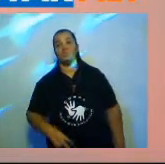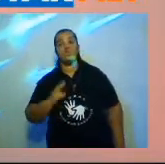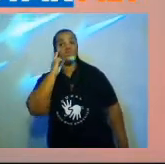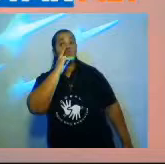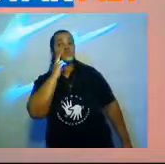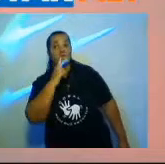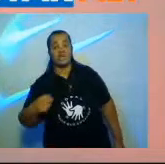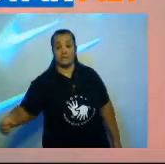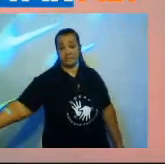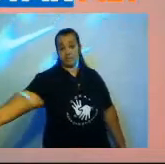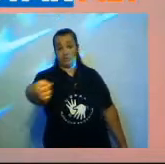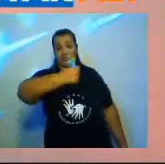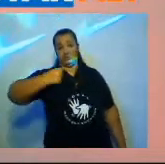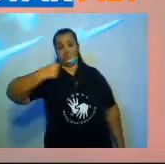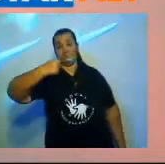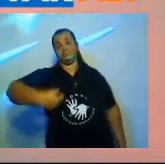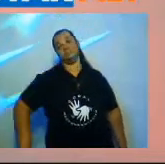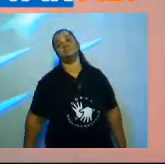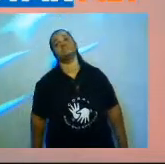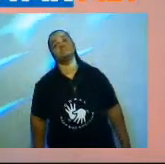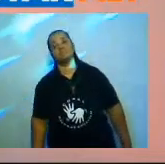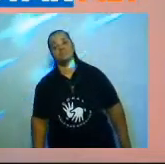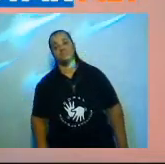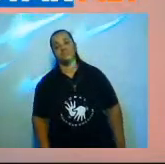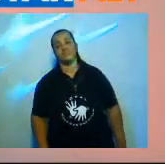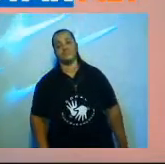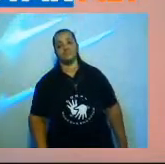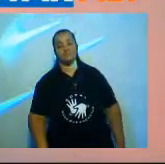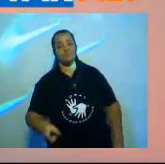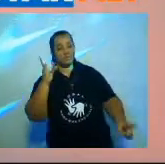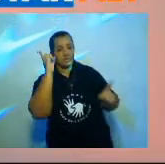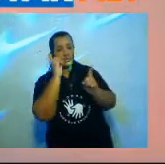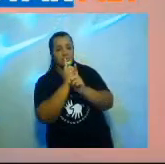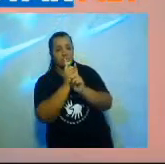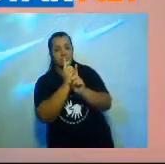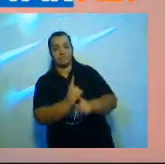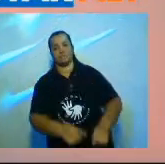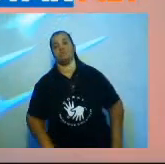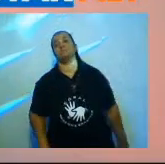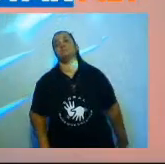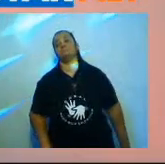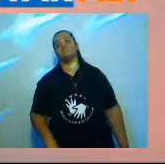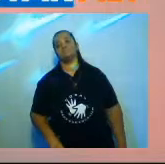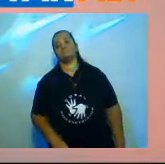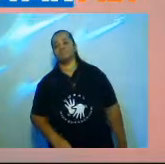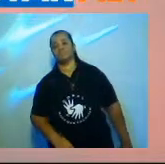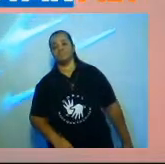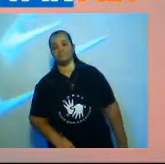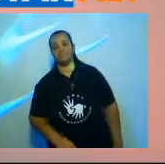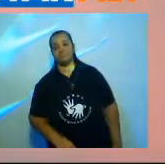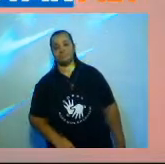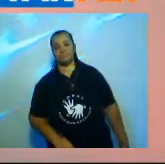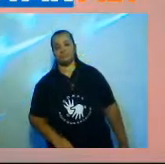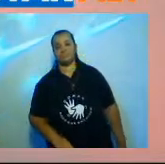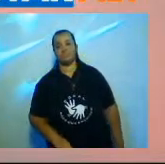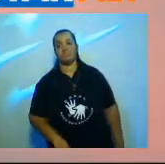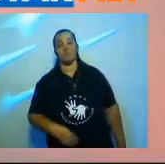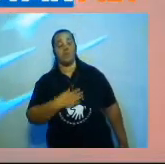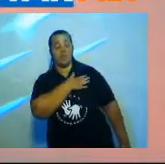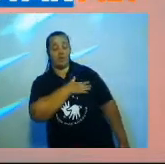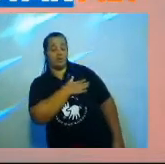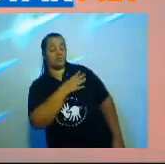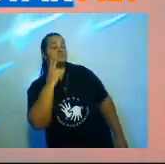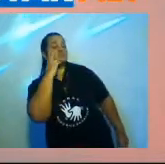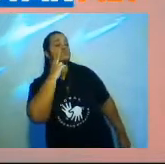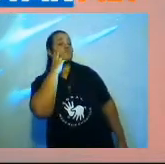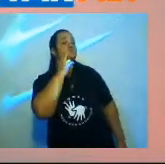vinho Draft 600ml. Você encontra lá na Adega Avenida por apenas R$ 6,50. Bacana, hein? Para quem gosta de um bom